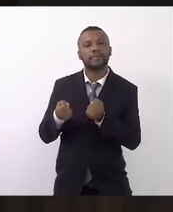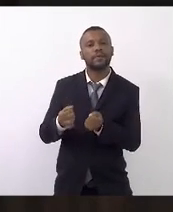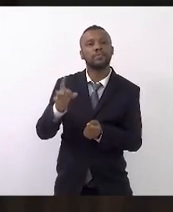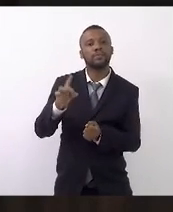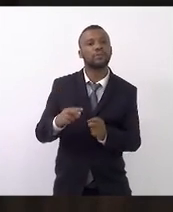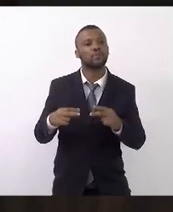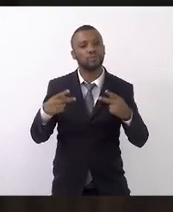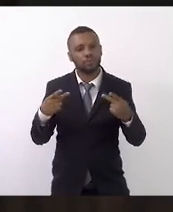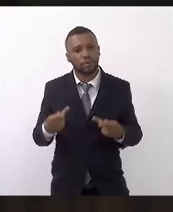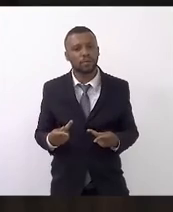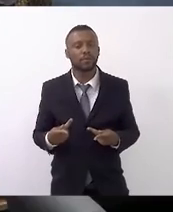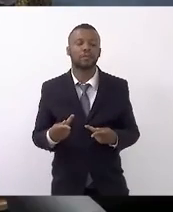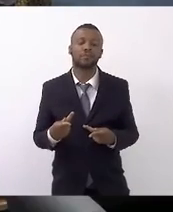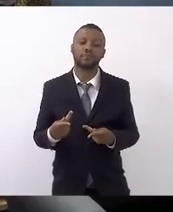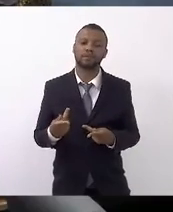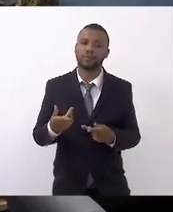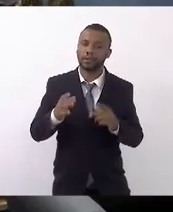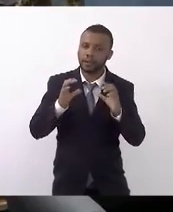cidadania, Dani Monteiro.